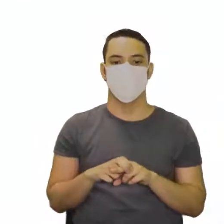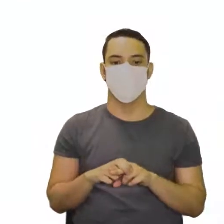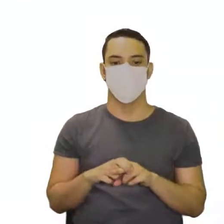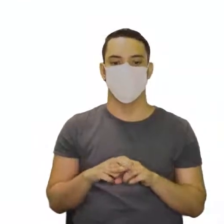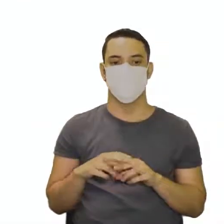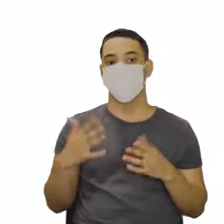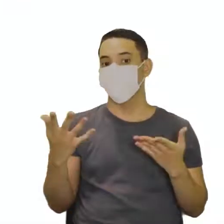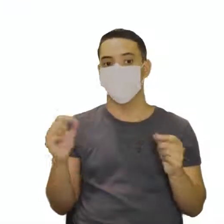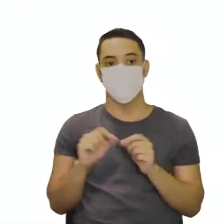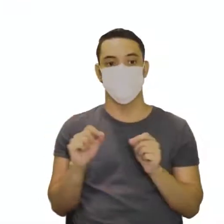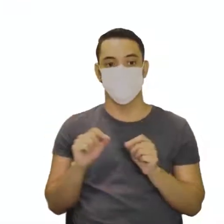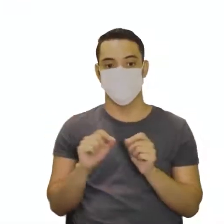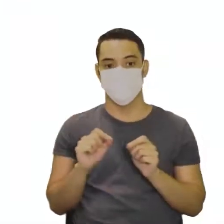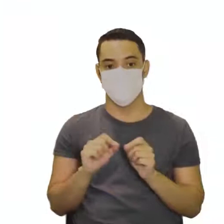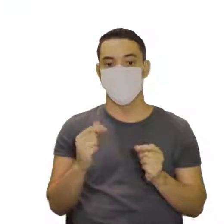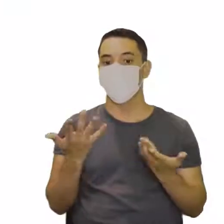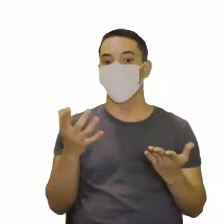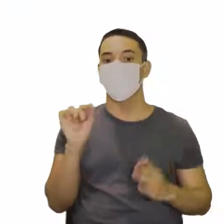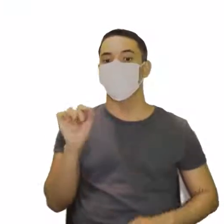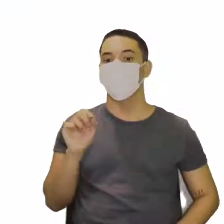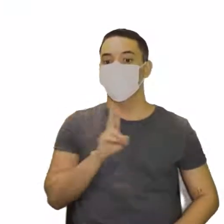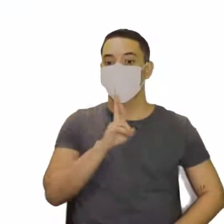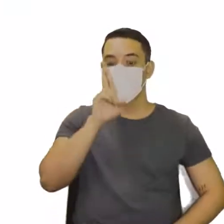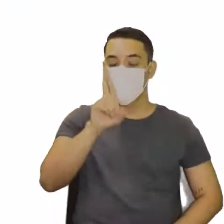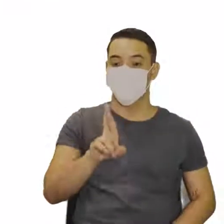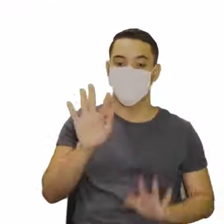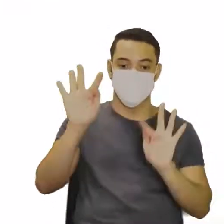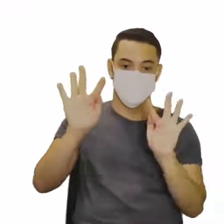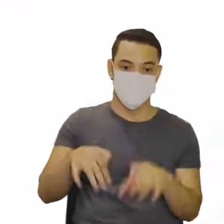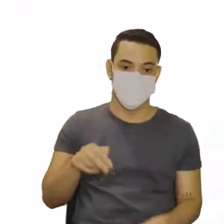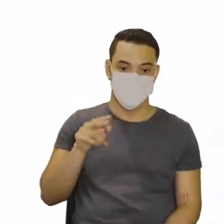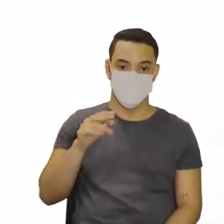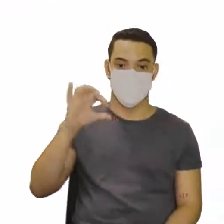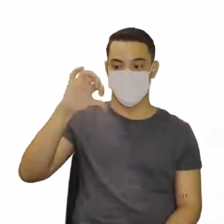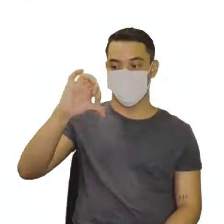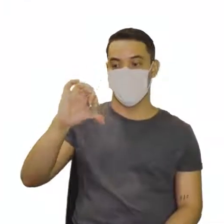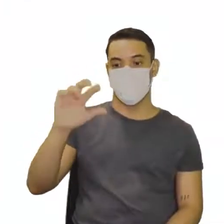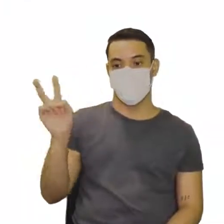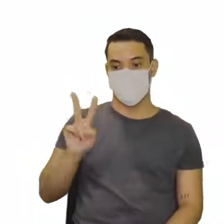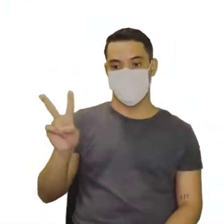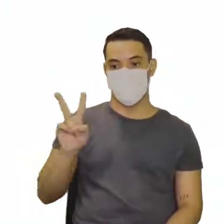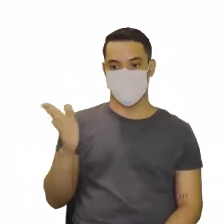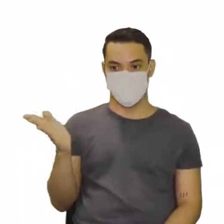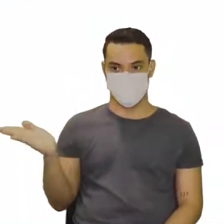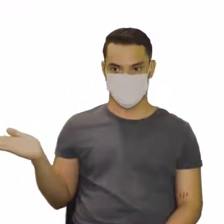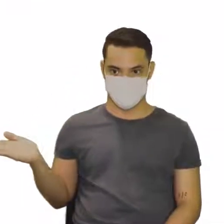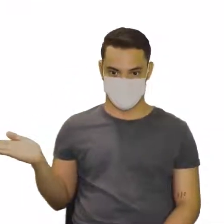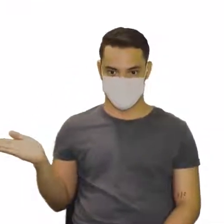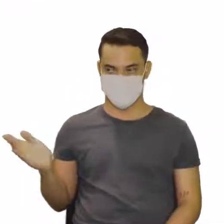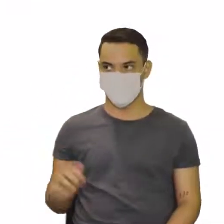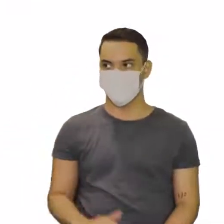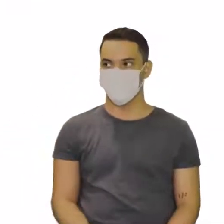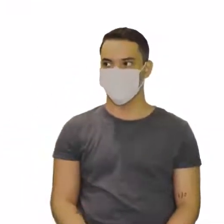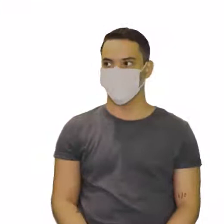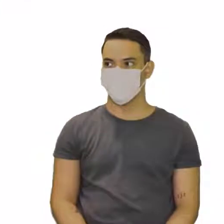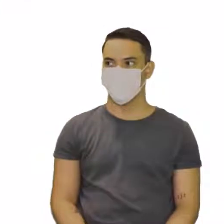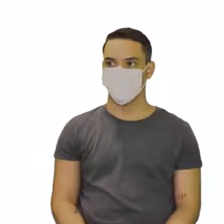aqui menos, sinal maior, sinalzinho menor ali, né? Então, eu vou ter quanto? 9 volts. Então, aqui, ó.